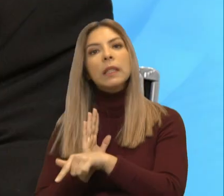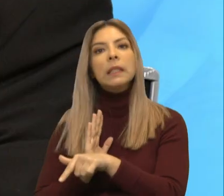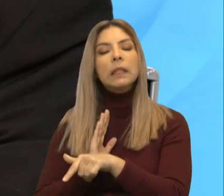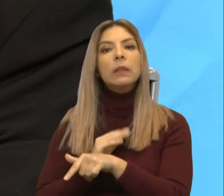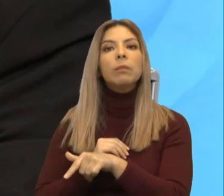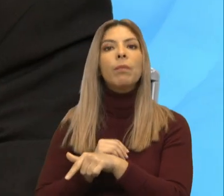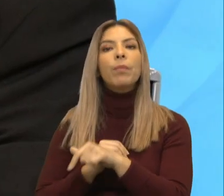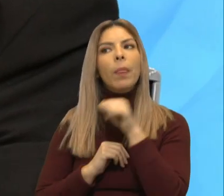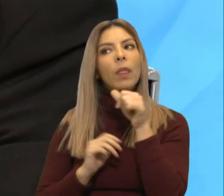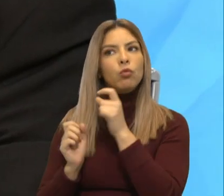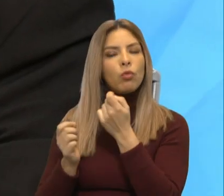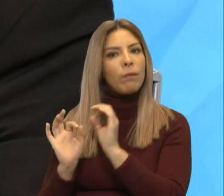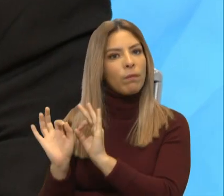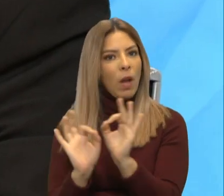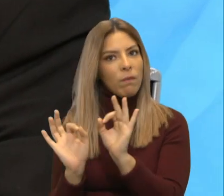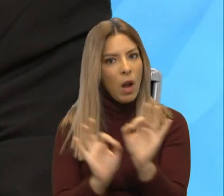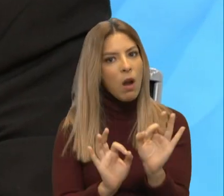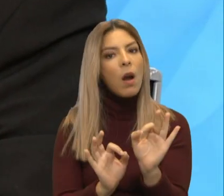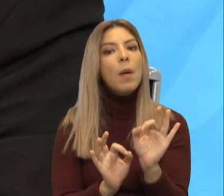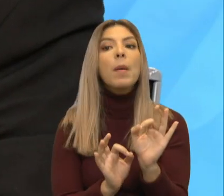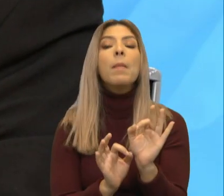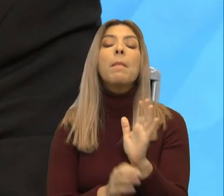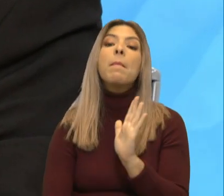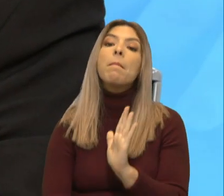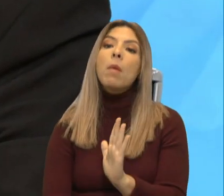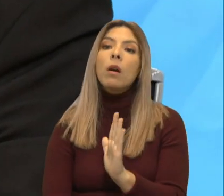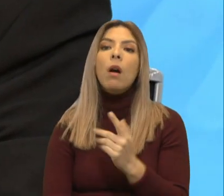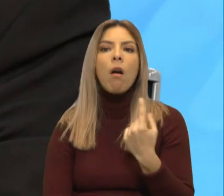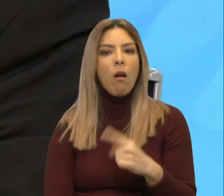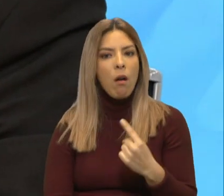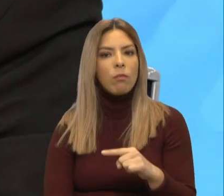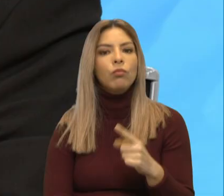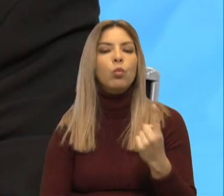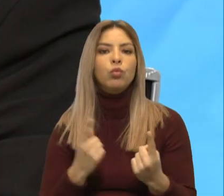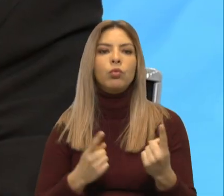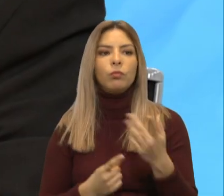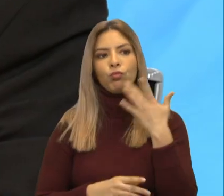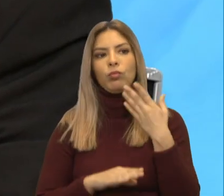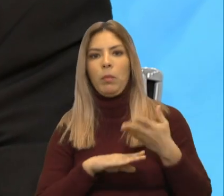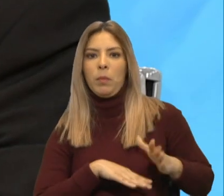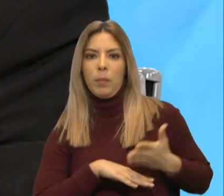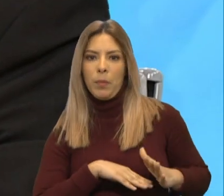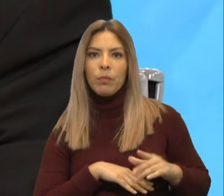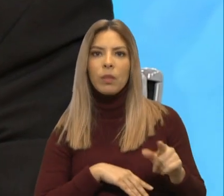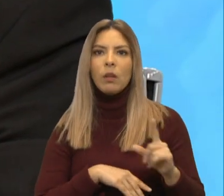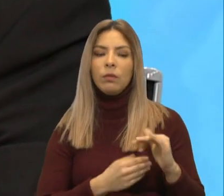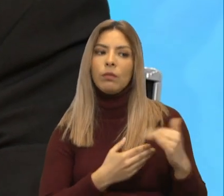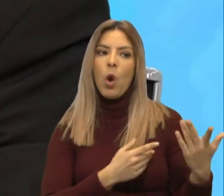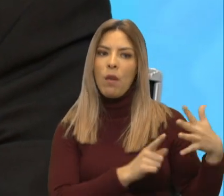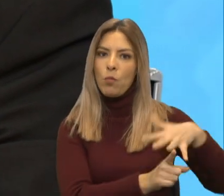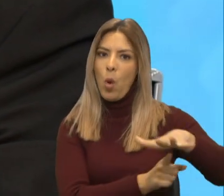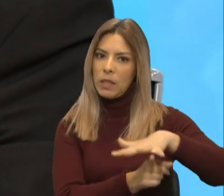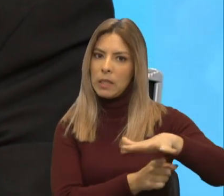tem sido favorecido. Agora, é evidente que depois há derivas também extremistas que são fomentadas a partir de fora. Mas o